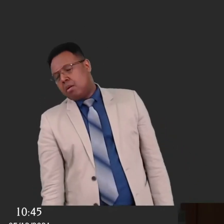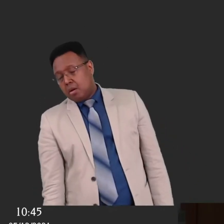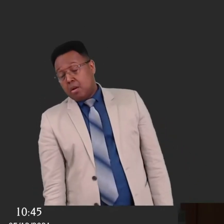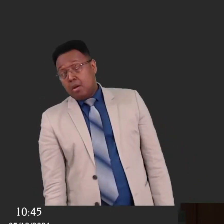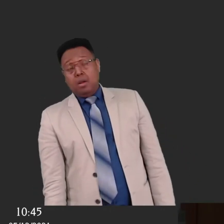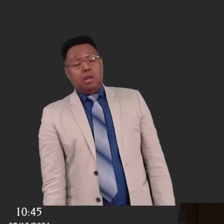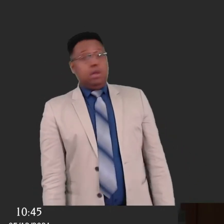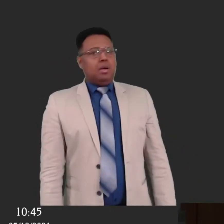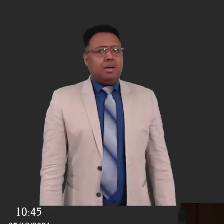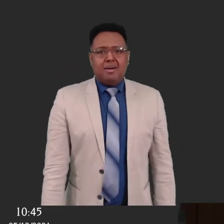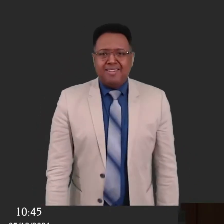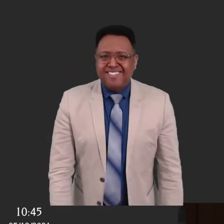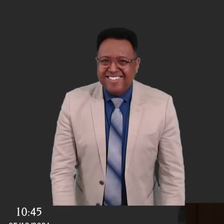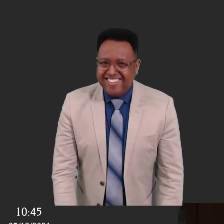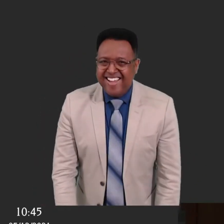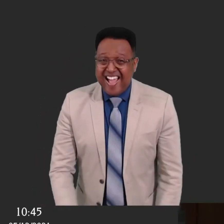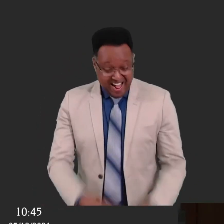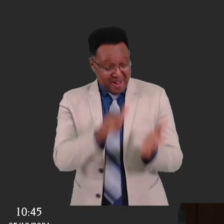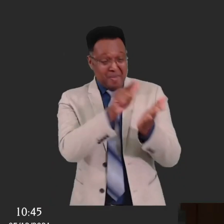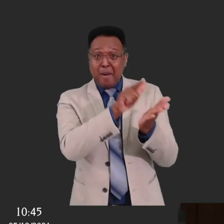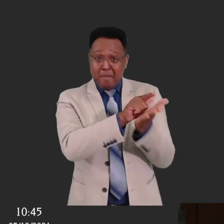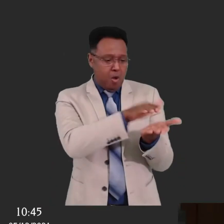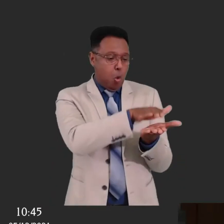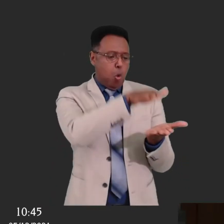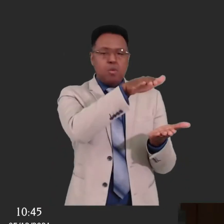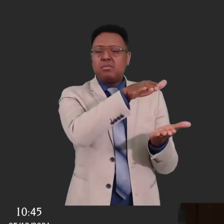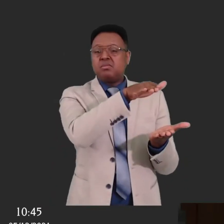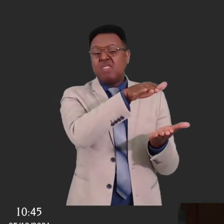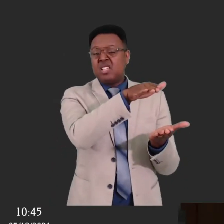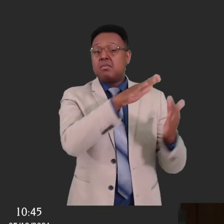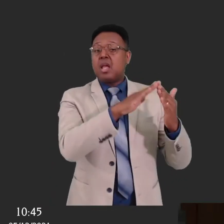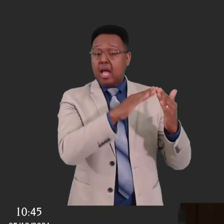depois fez o exame, veio com um pacote de papel, mas não levou para o médico.